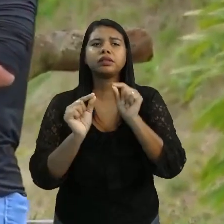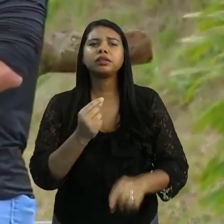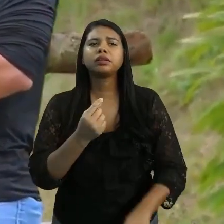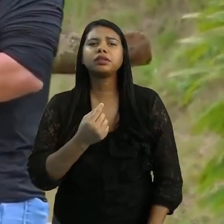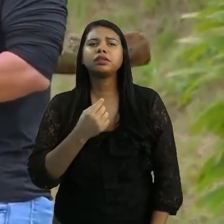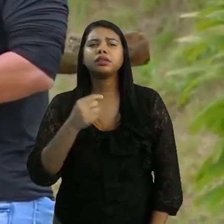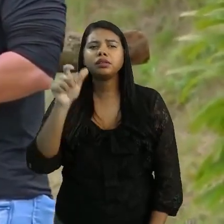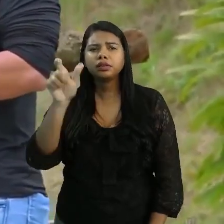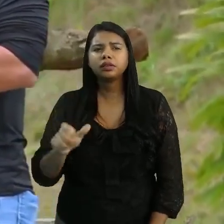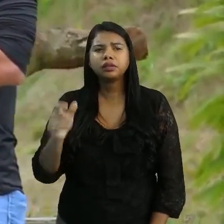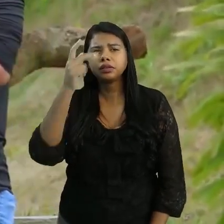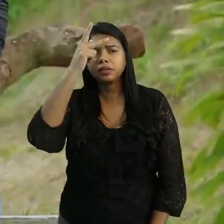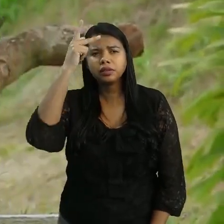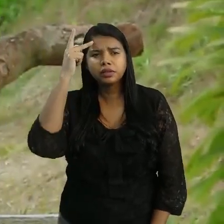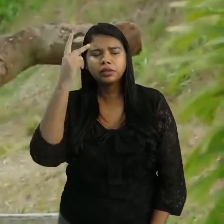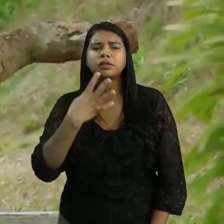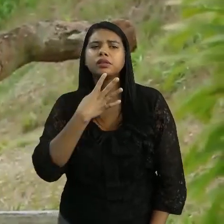que a gente